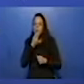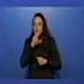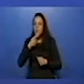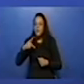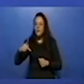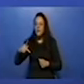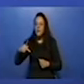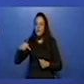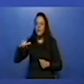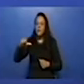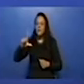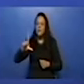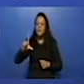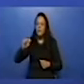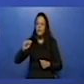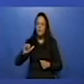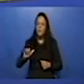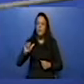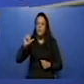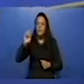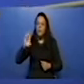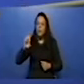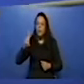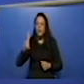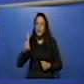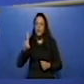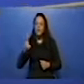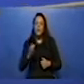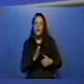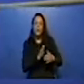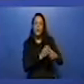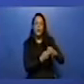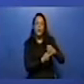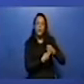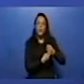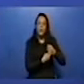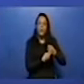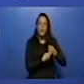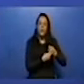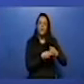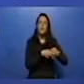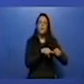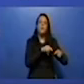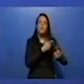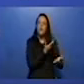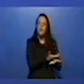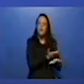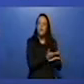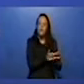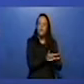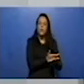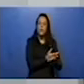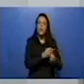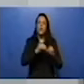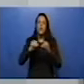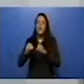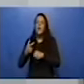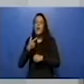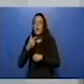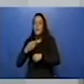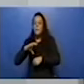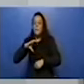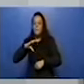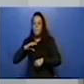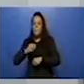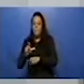Played. Study, estudar. No passado, studied. Tudo ganhou ed. A gente vai ver mais